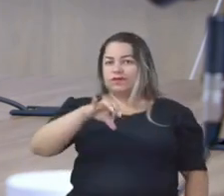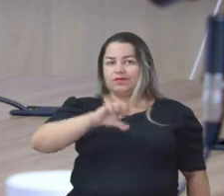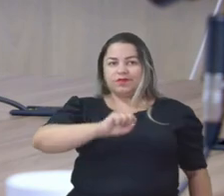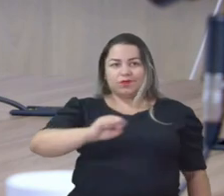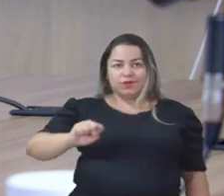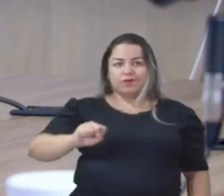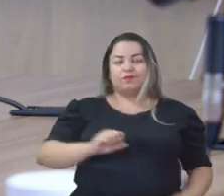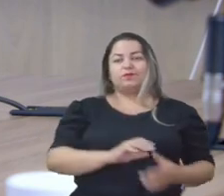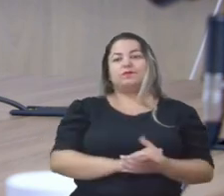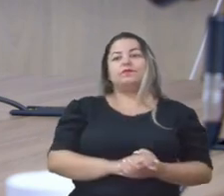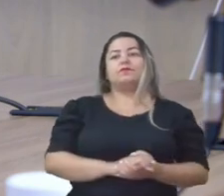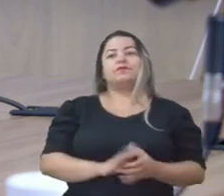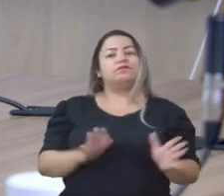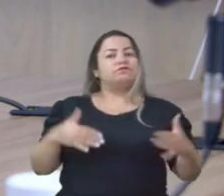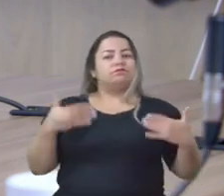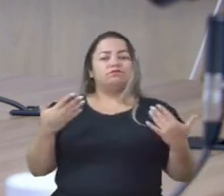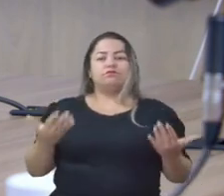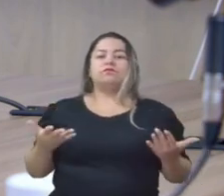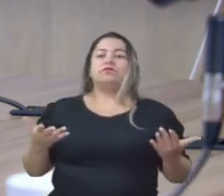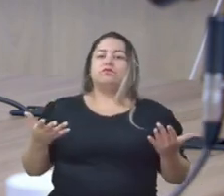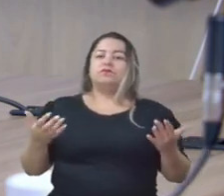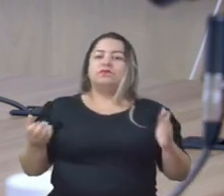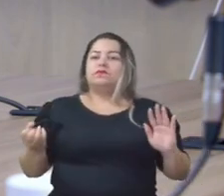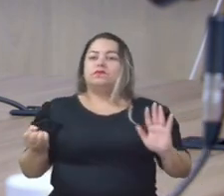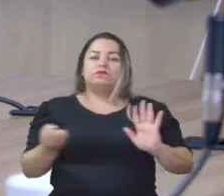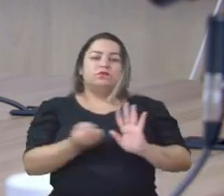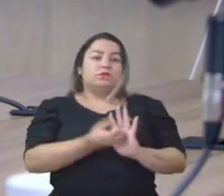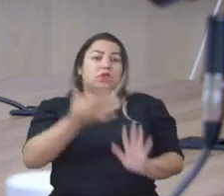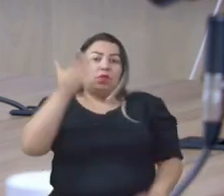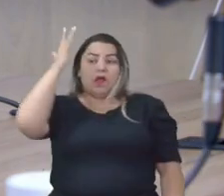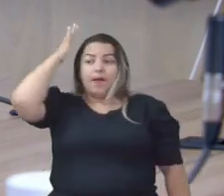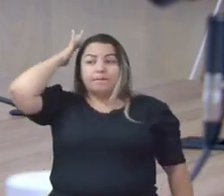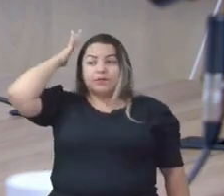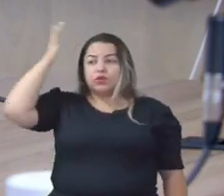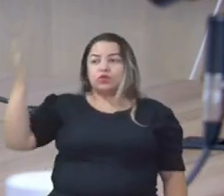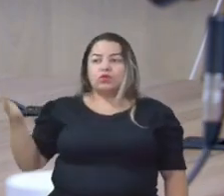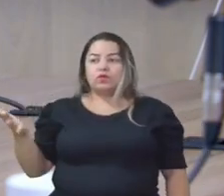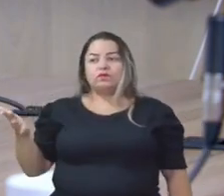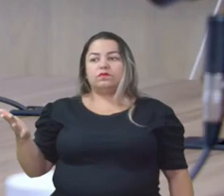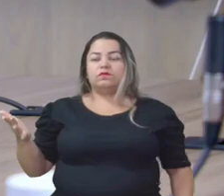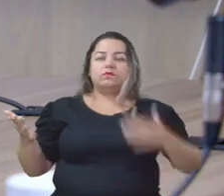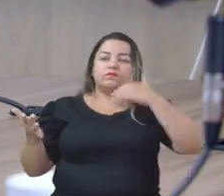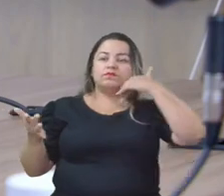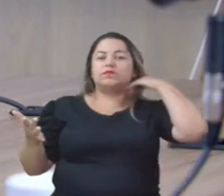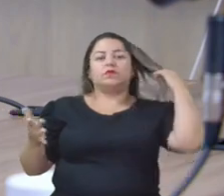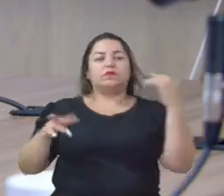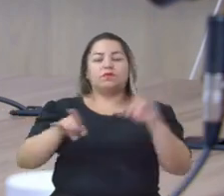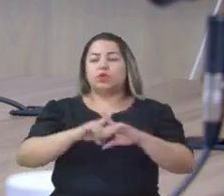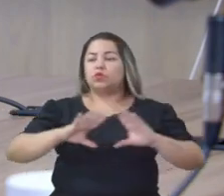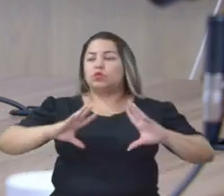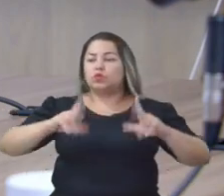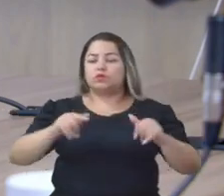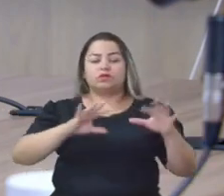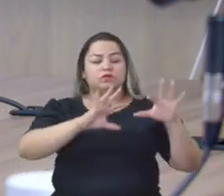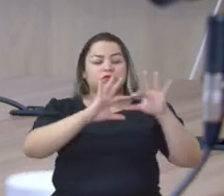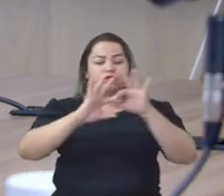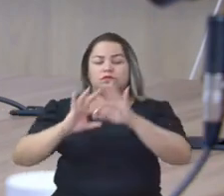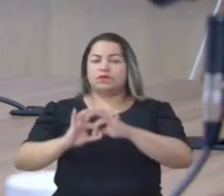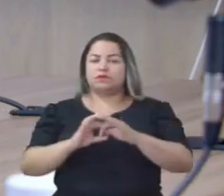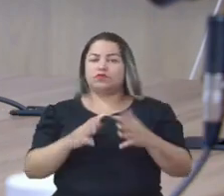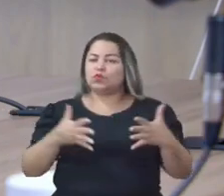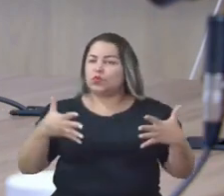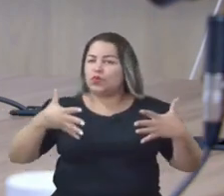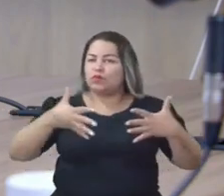1988. Então o marco temporal é um completo absurdo, assim, levando em consideração todo esse contexto de